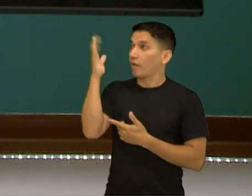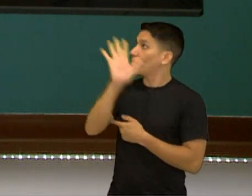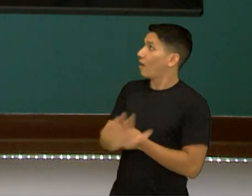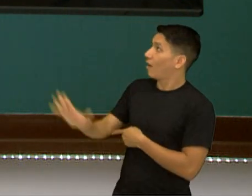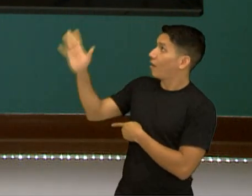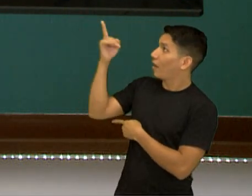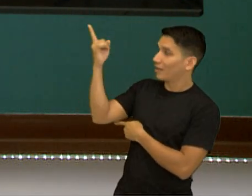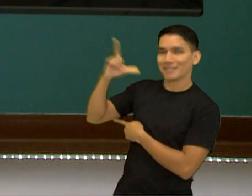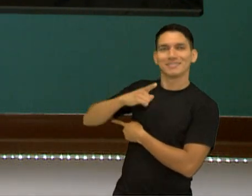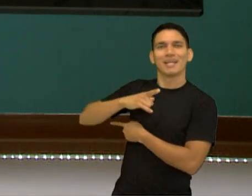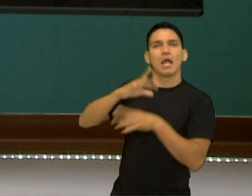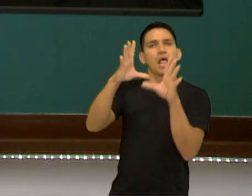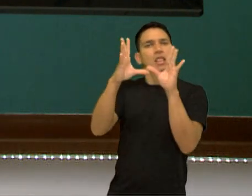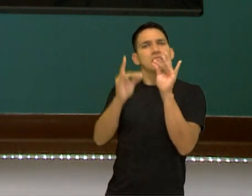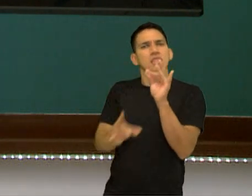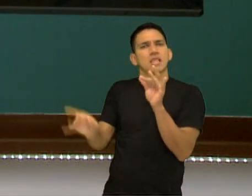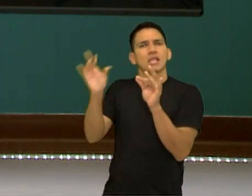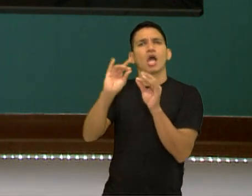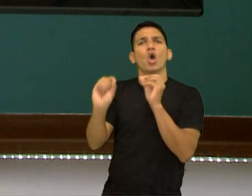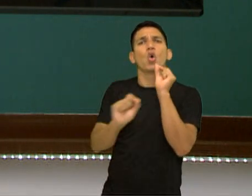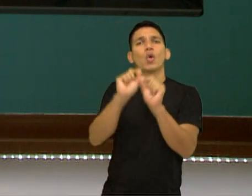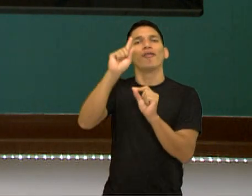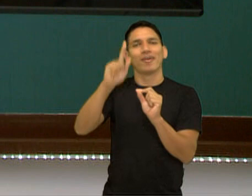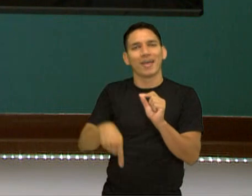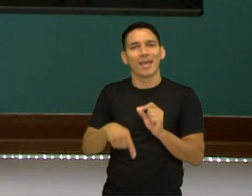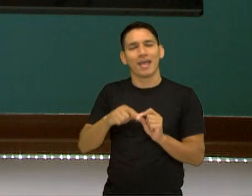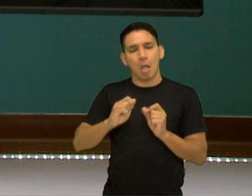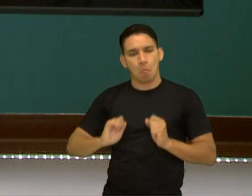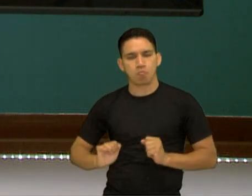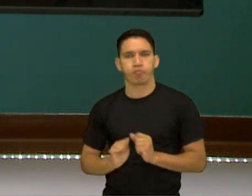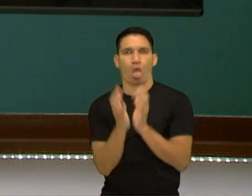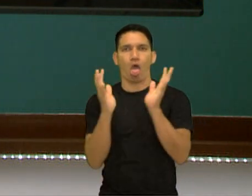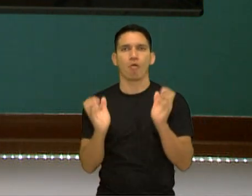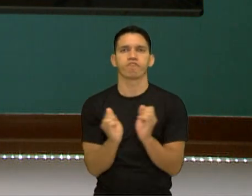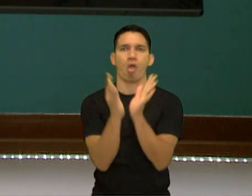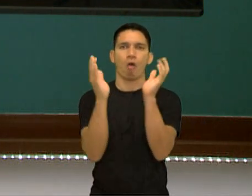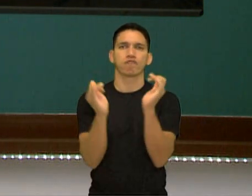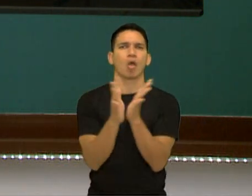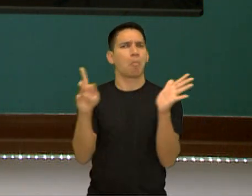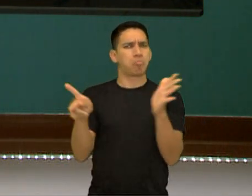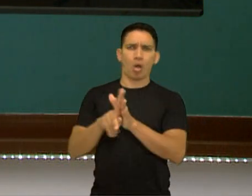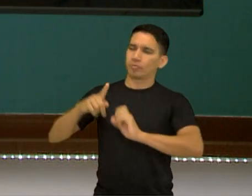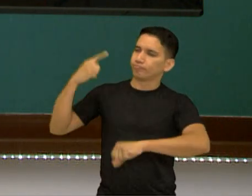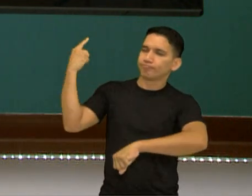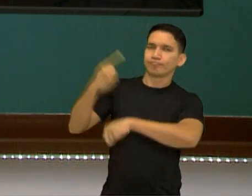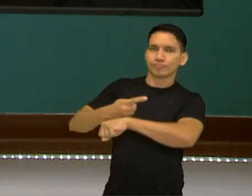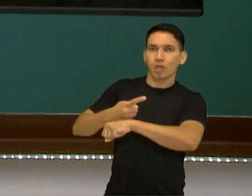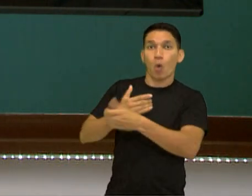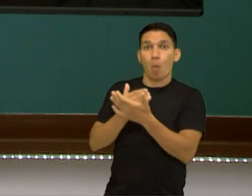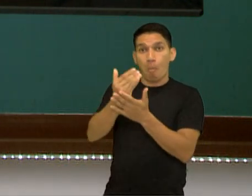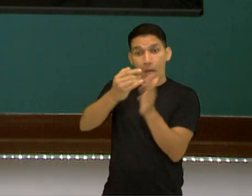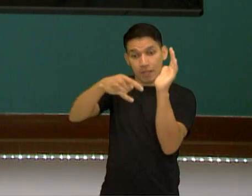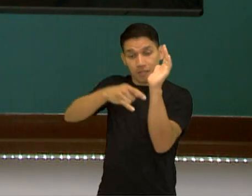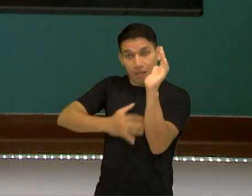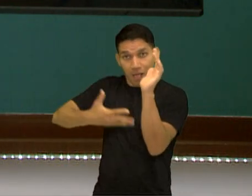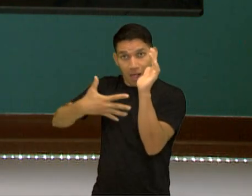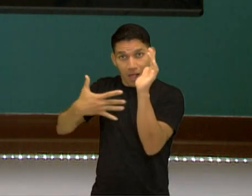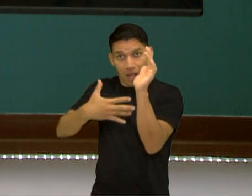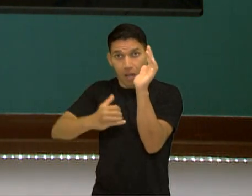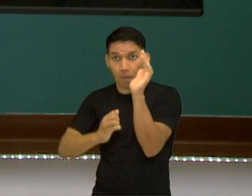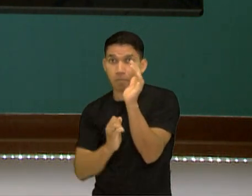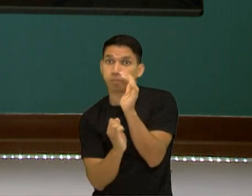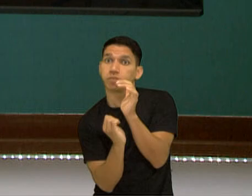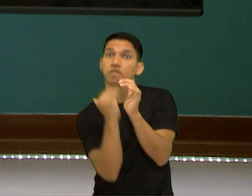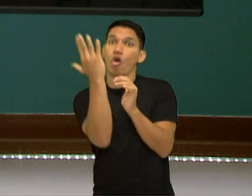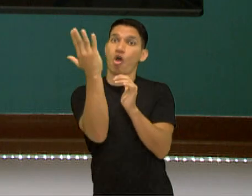vendo a definição do fenômeno chamado de vulcanismo, que é um fenômeno geológico que ocorre do interior da Terra para a